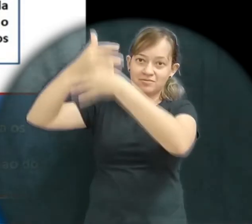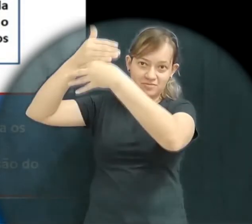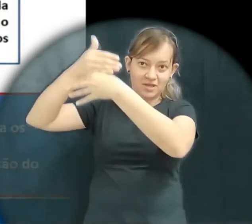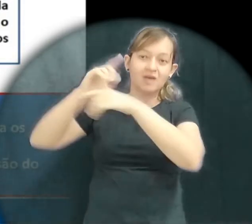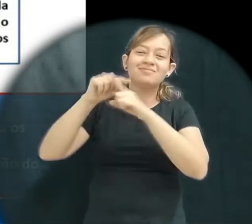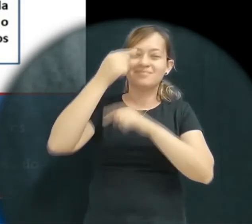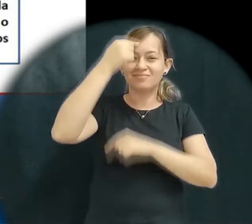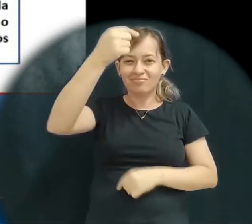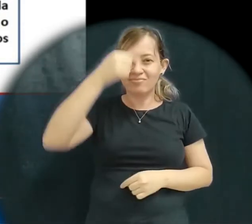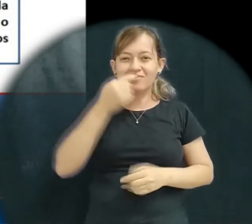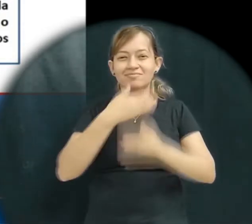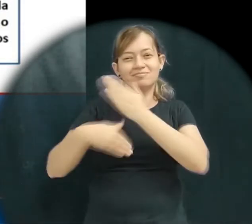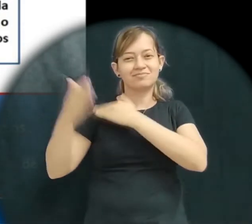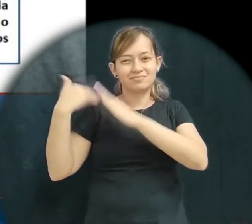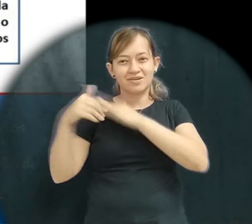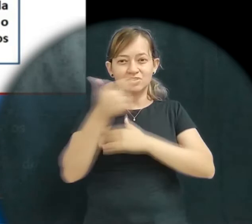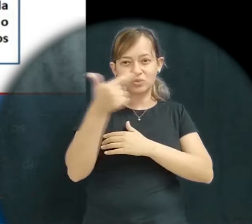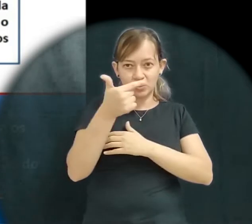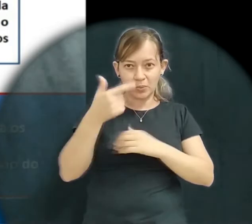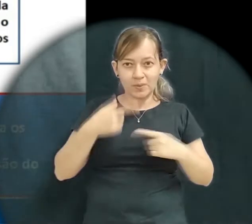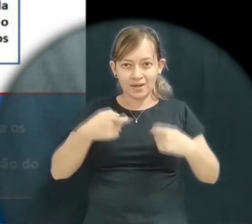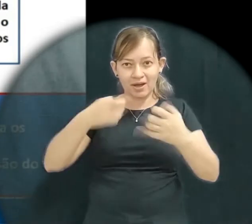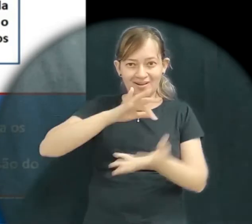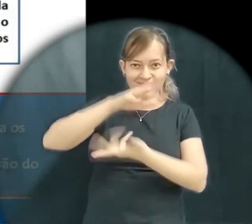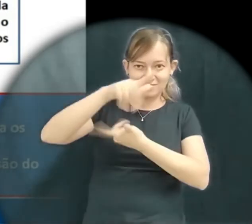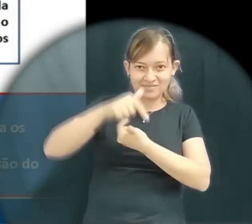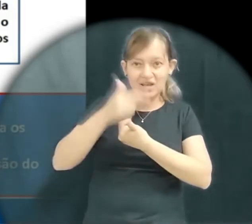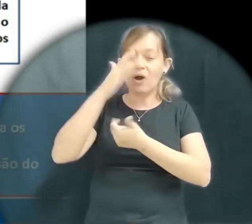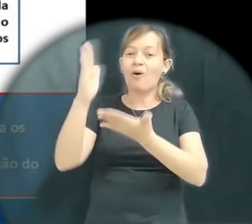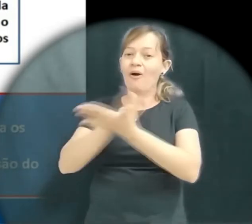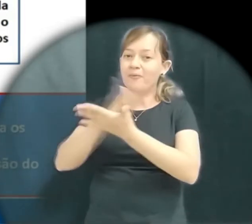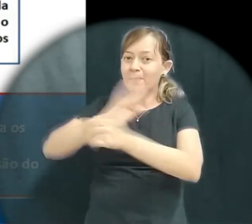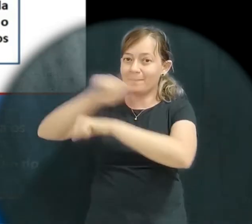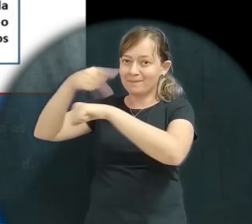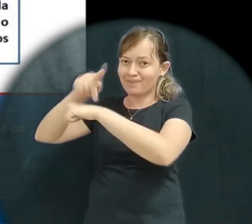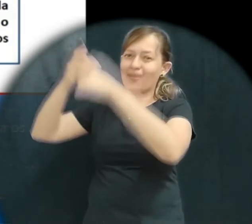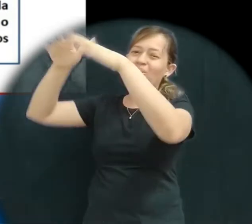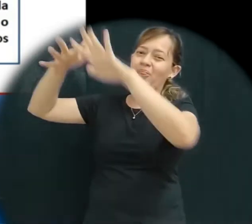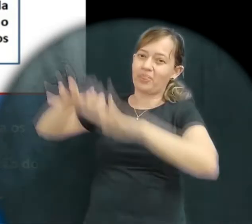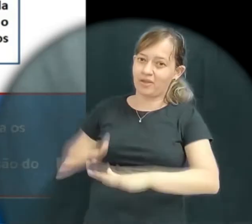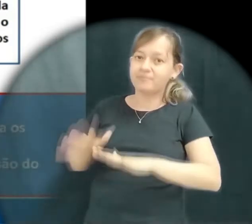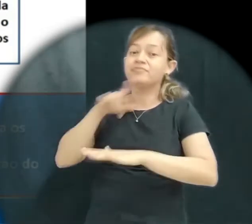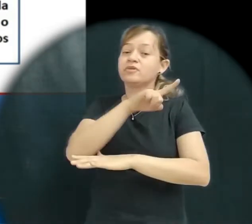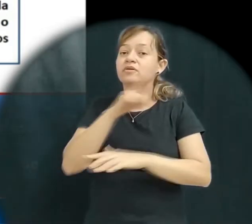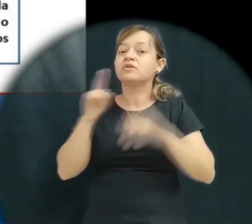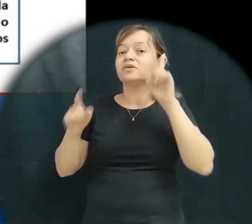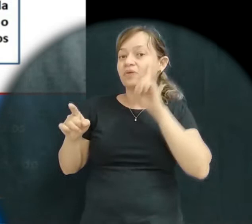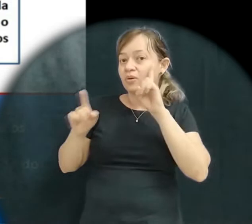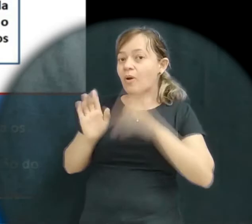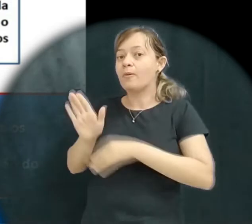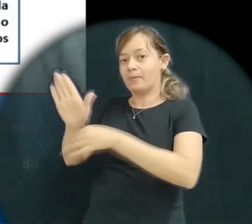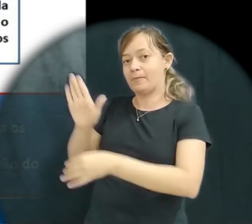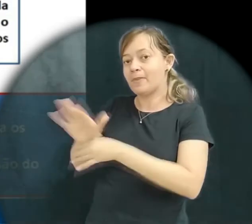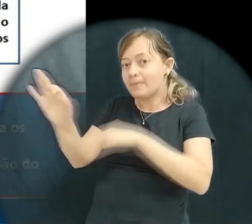arrasados pela Segunda Guerra Mundial. Esse plano ficou conhecido como Plano Marshall, justamente por conta do secretário de Estado dos Estados Unidos, George